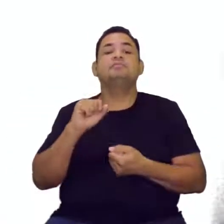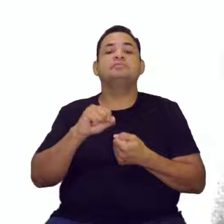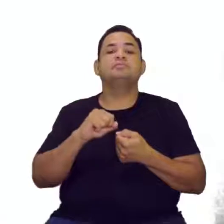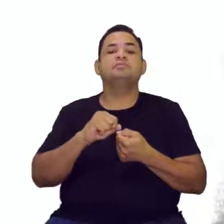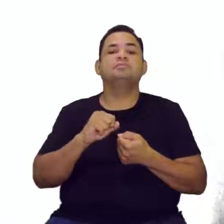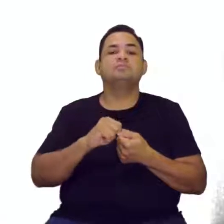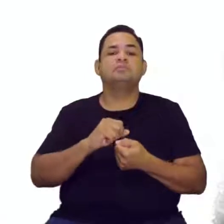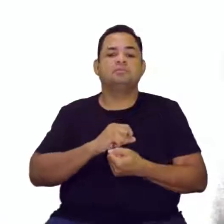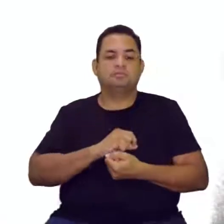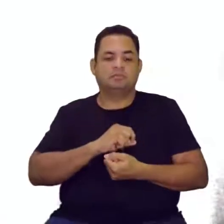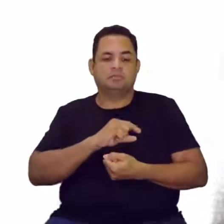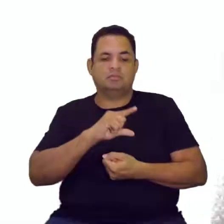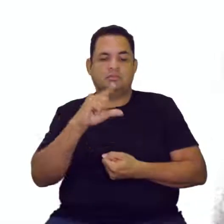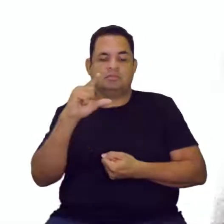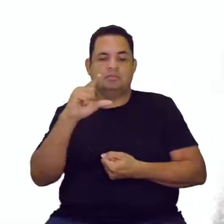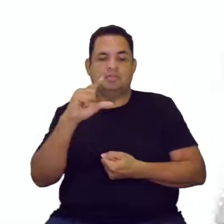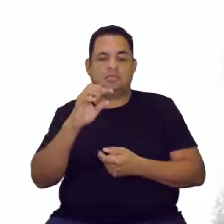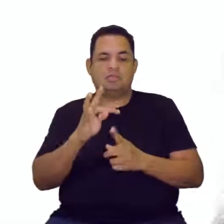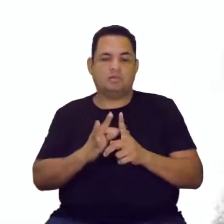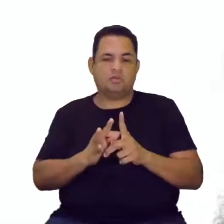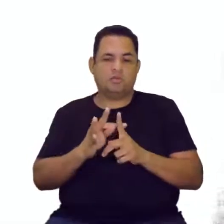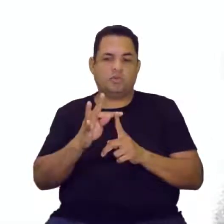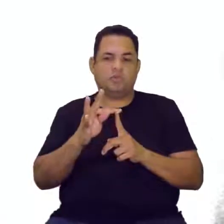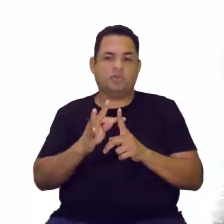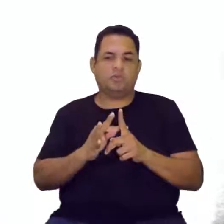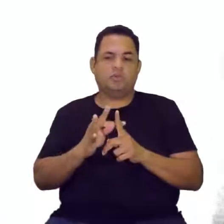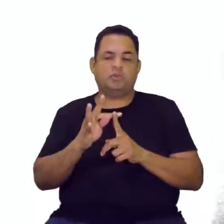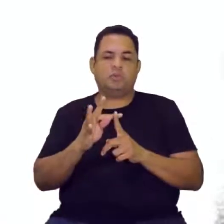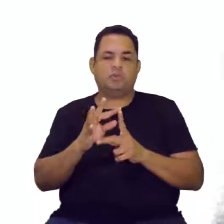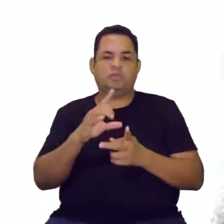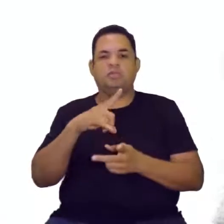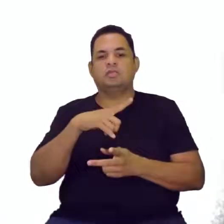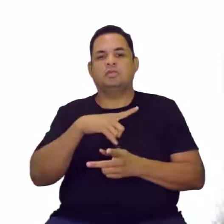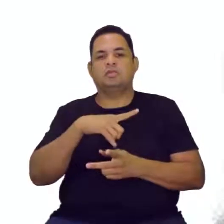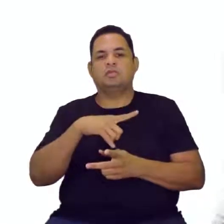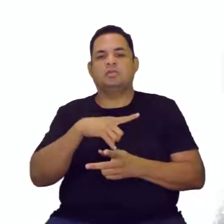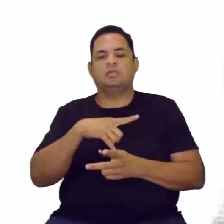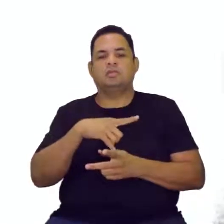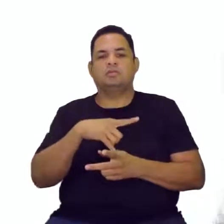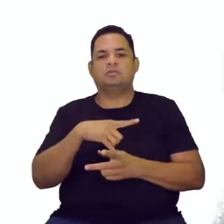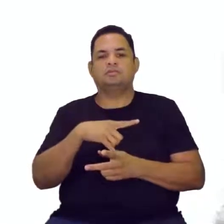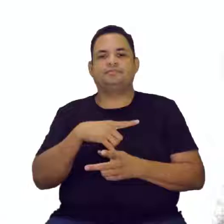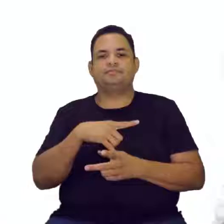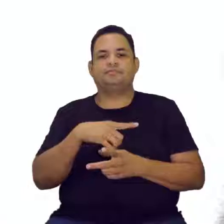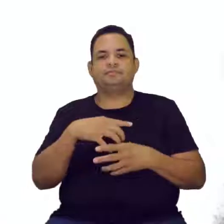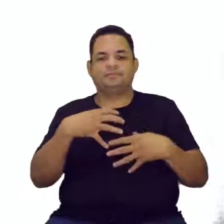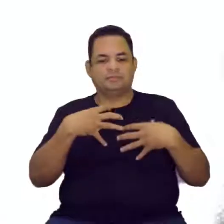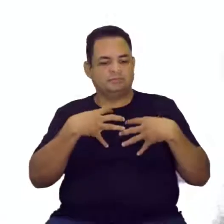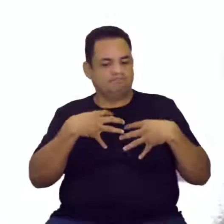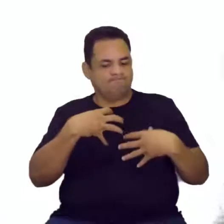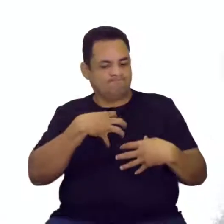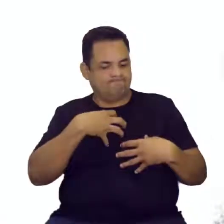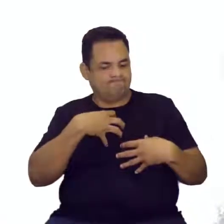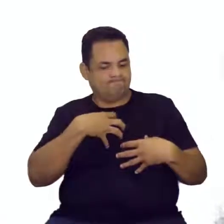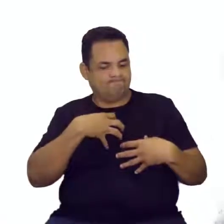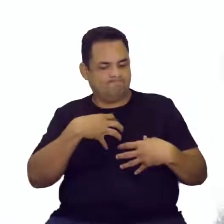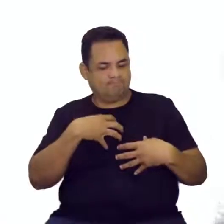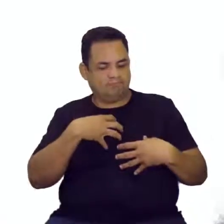Vai aumentar a temperatura e aí a gente vai ter, né, essa sensação